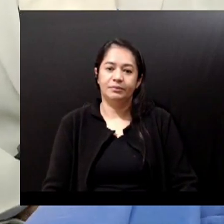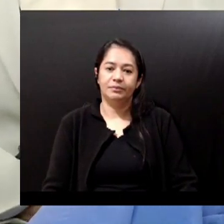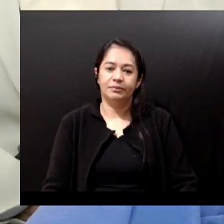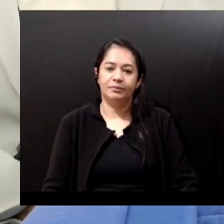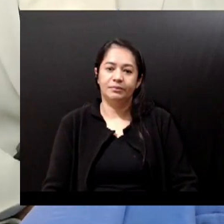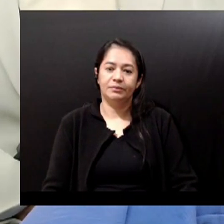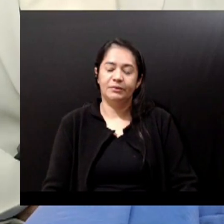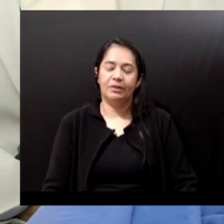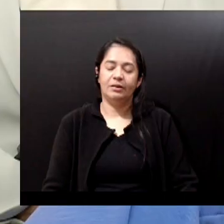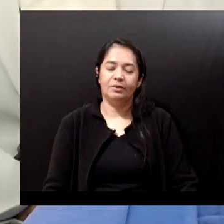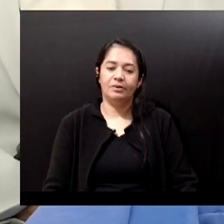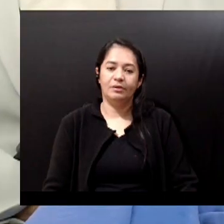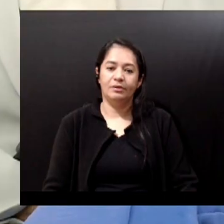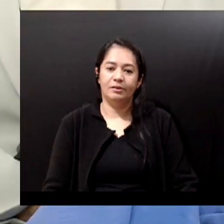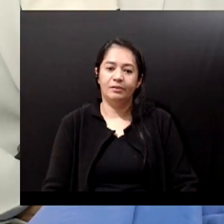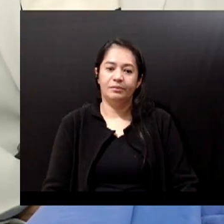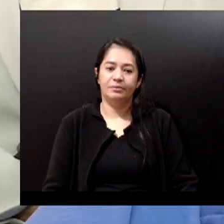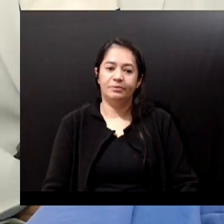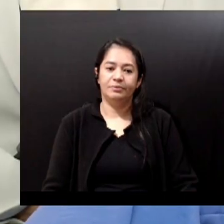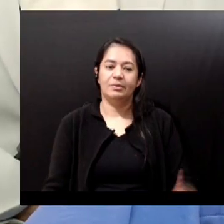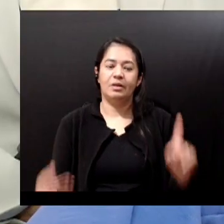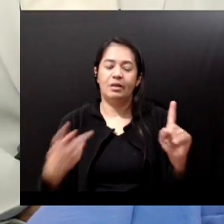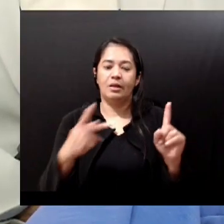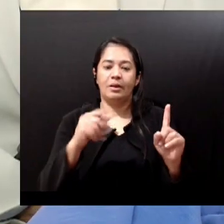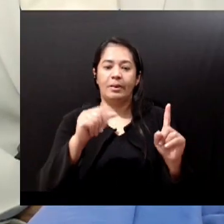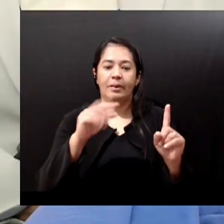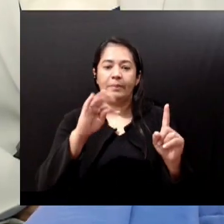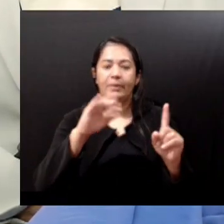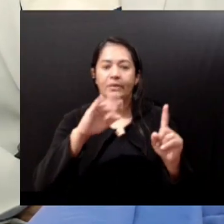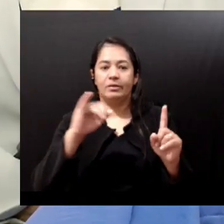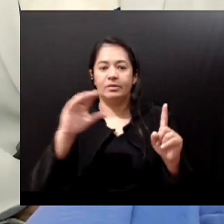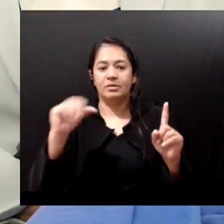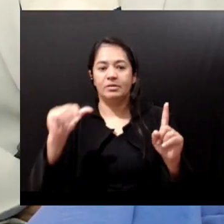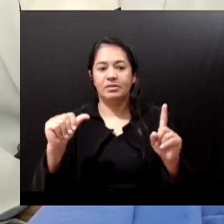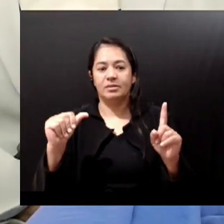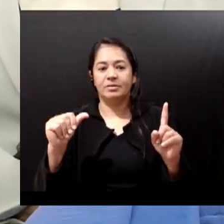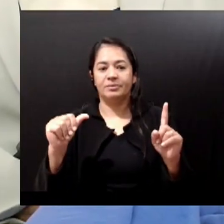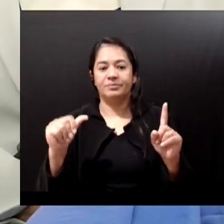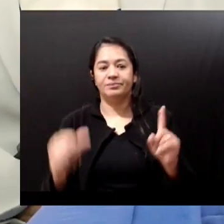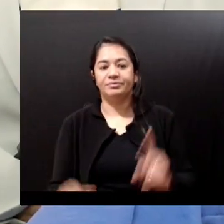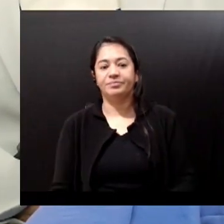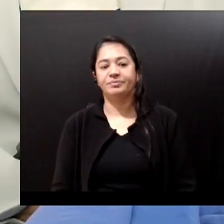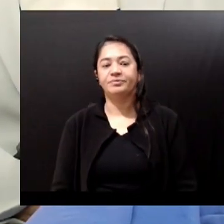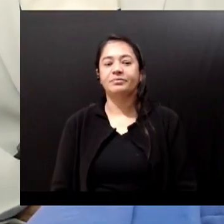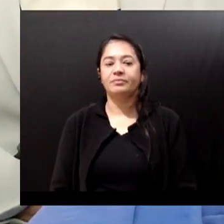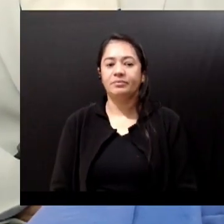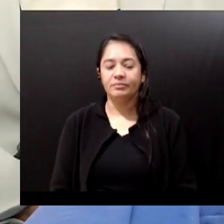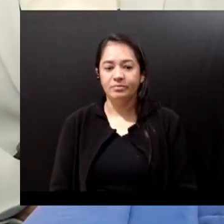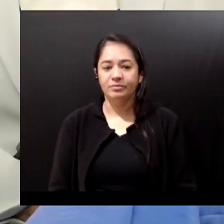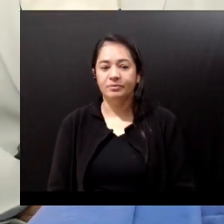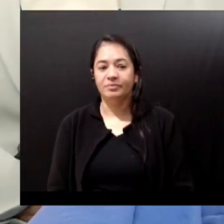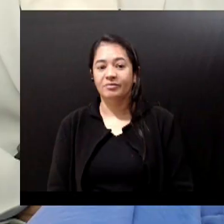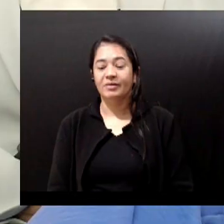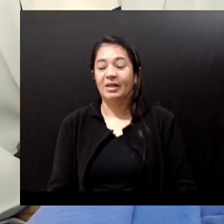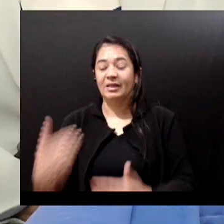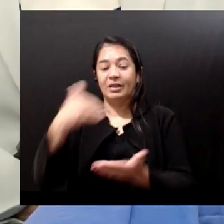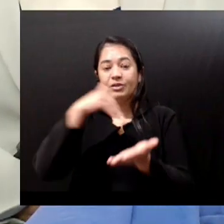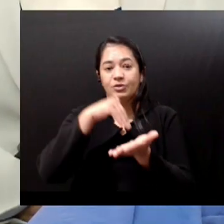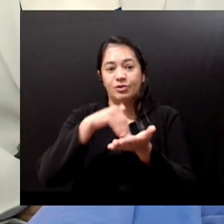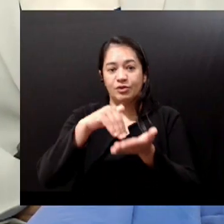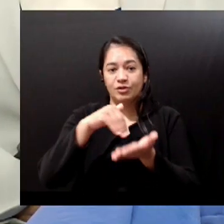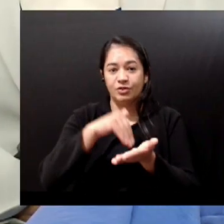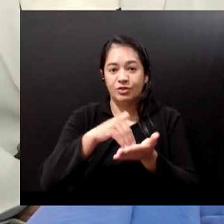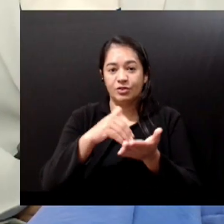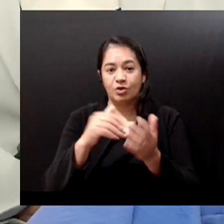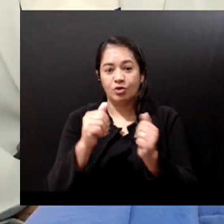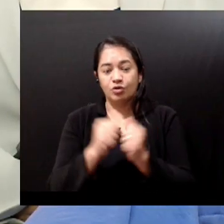Alô, Patrícia Gomes, Botafogo, hein? Centro da cidade. Em escritórios compartilhados, como equilibrar o